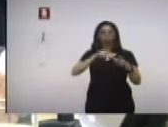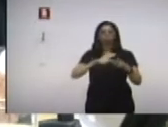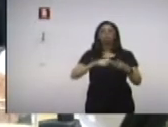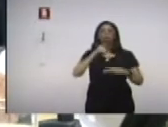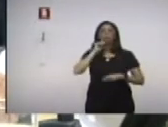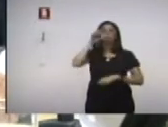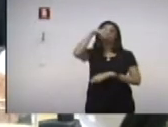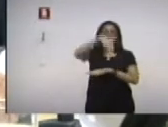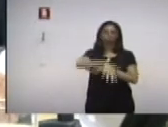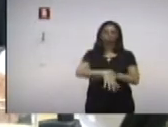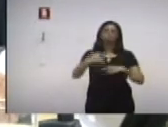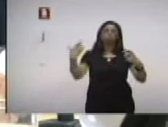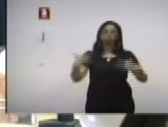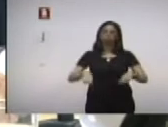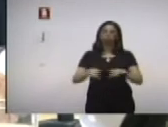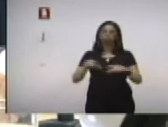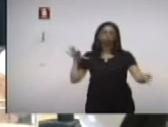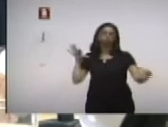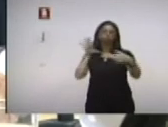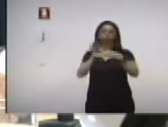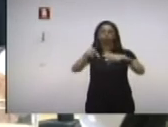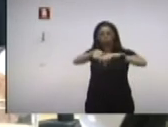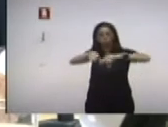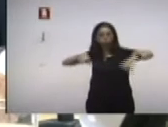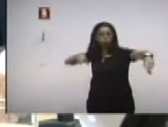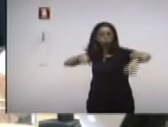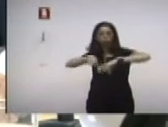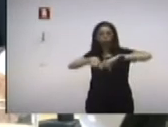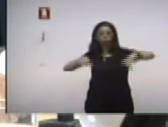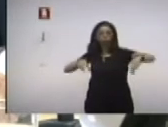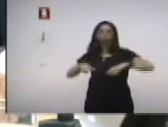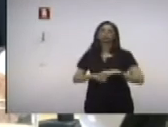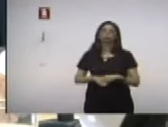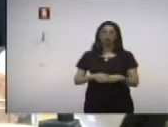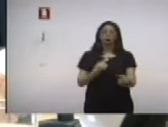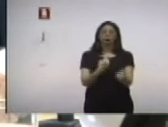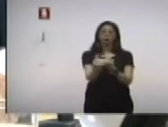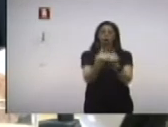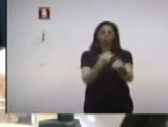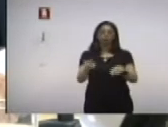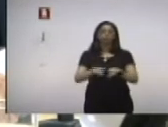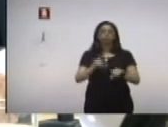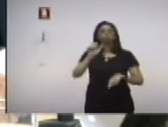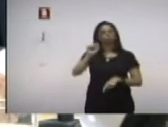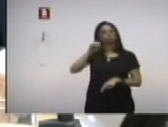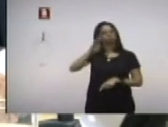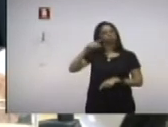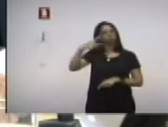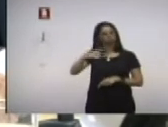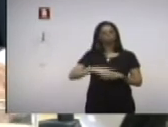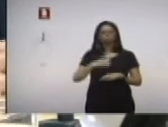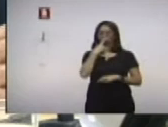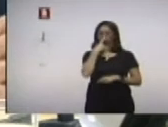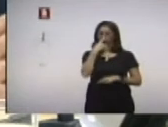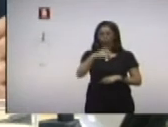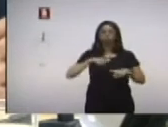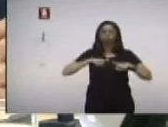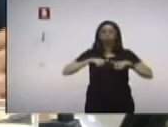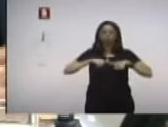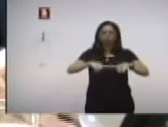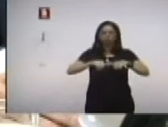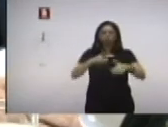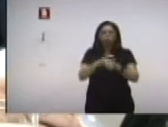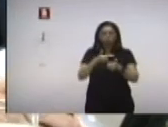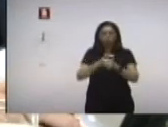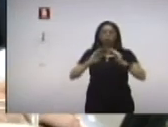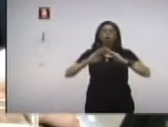da Represa e se realizar obras e melhorias para solucionar o mau cheiro da Avenida Antonio Batista Piva nas imediações do supermercado calegaris